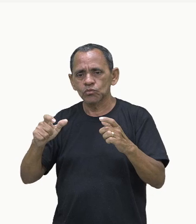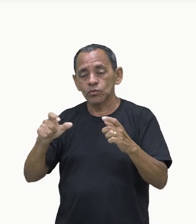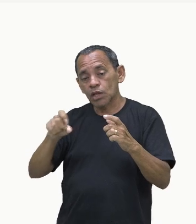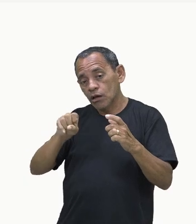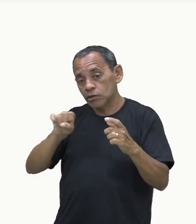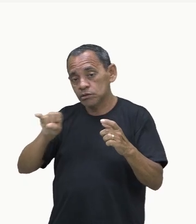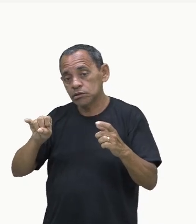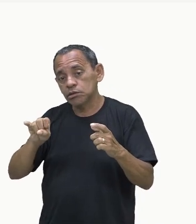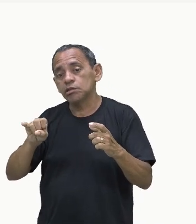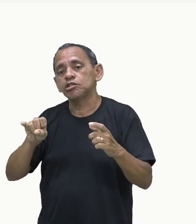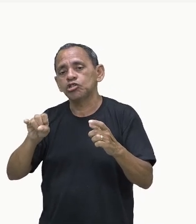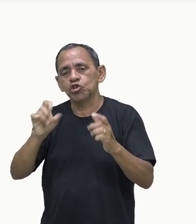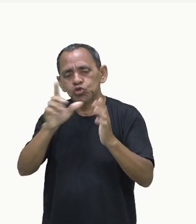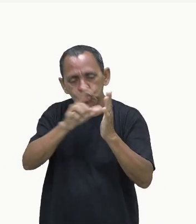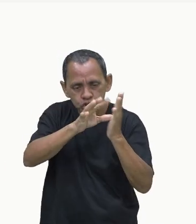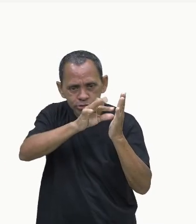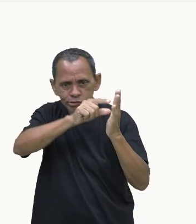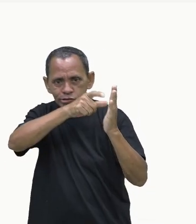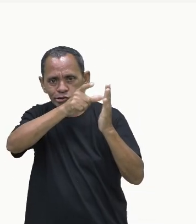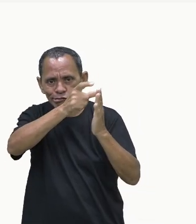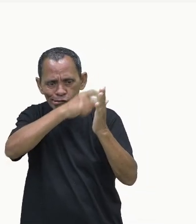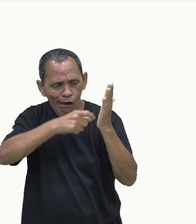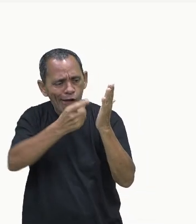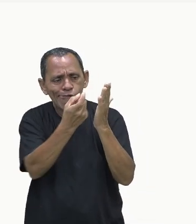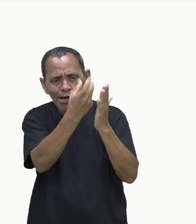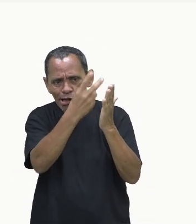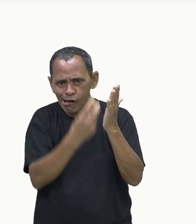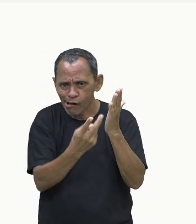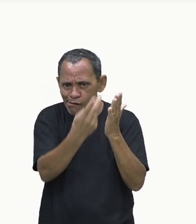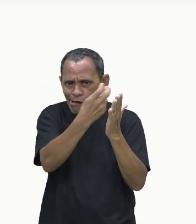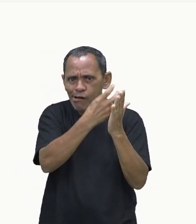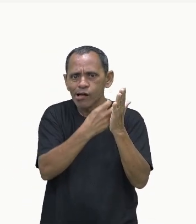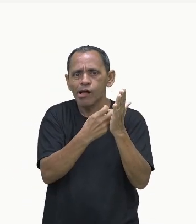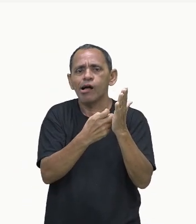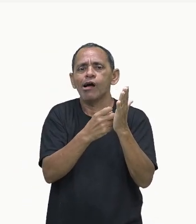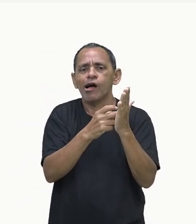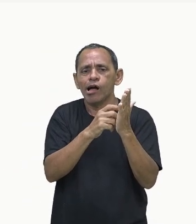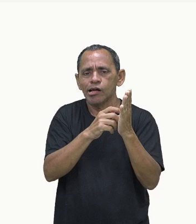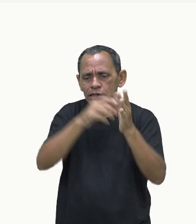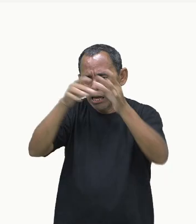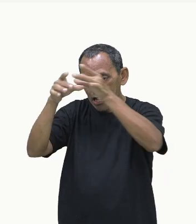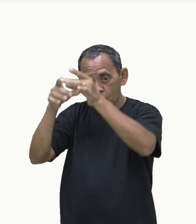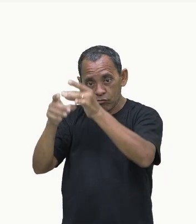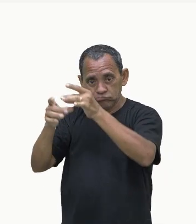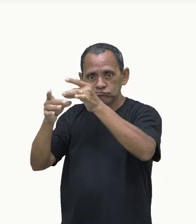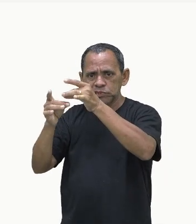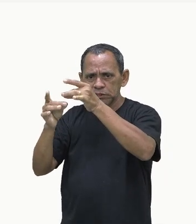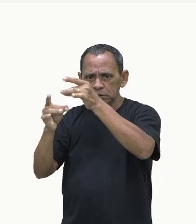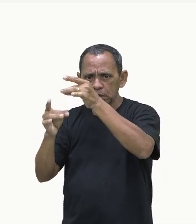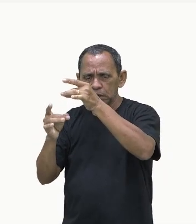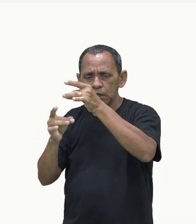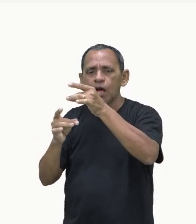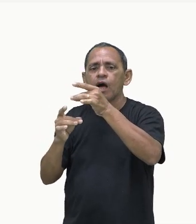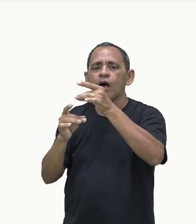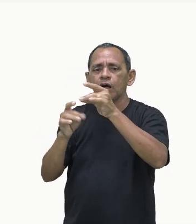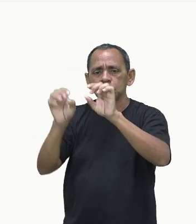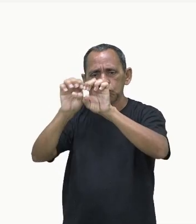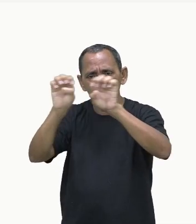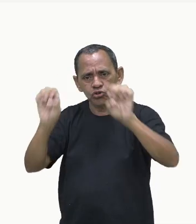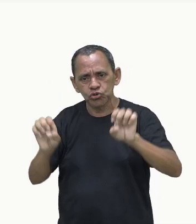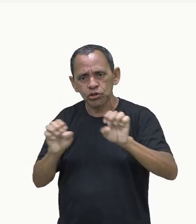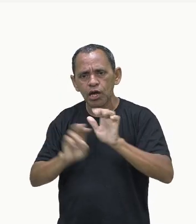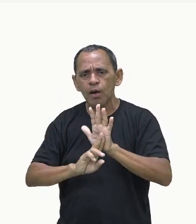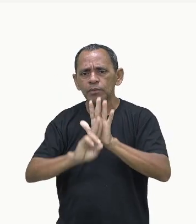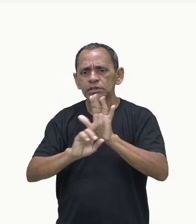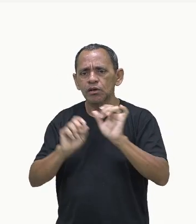aquele recorte, detalhasse, né, nesta estrutura. O que eu estou representando aqui,